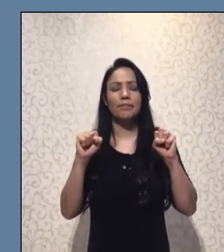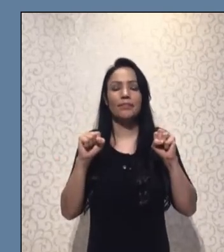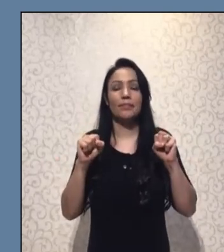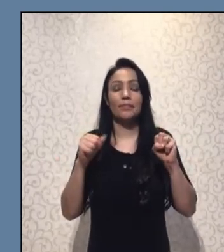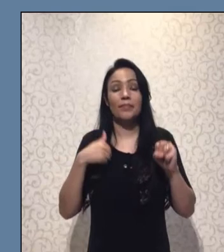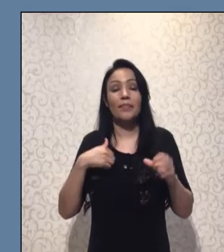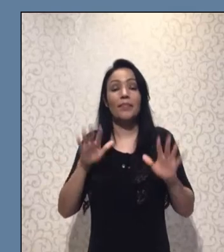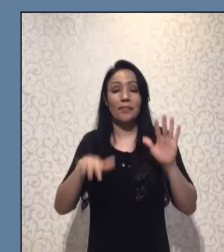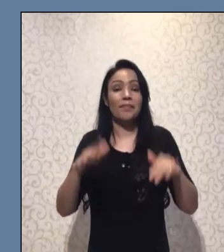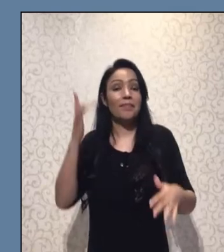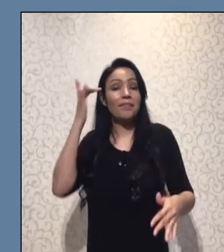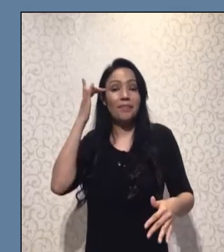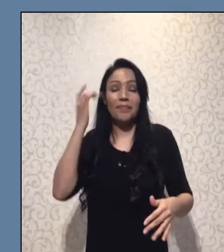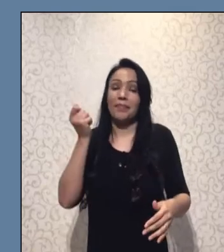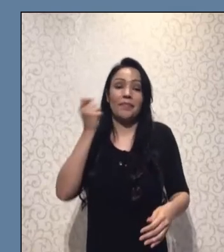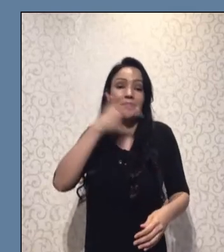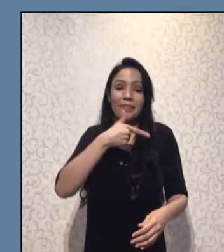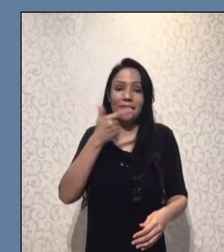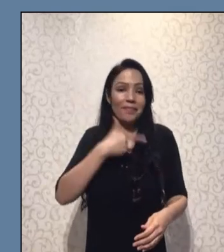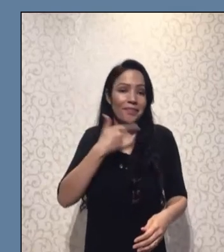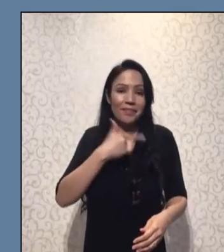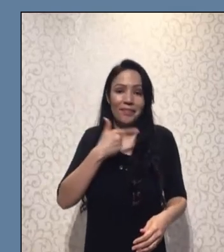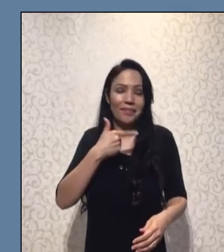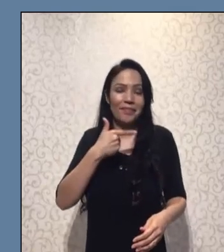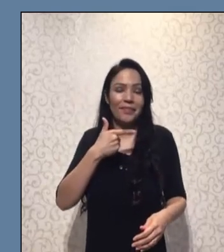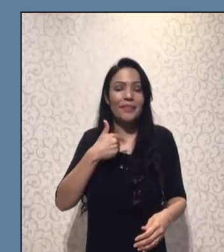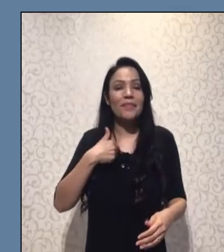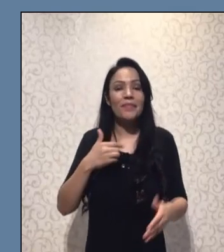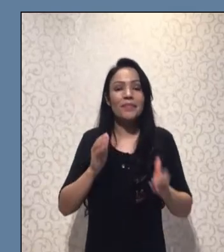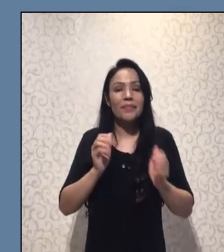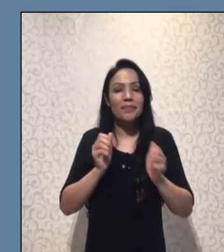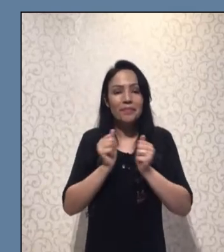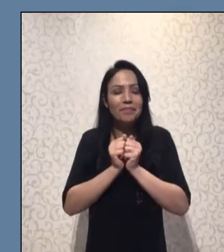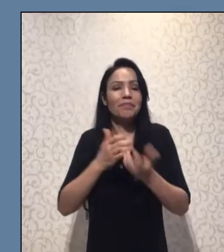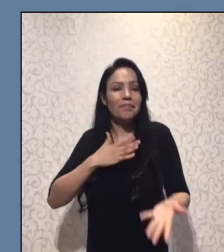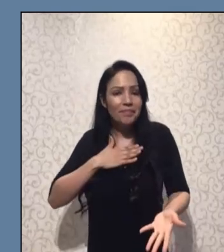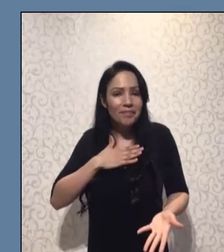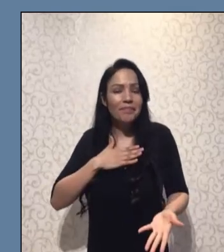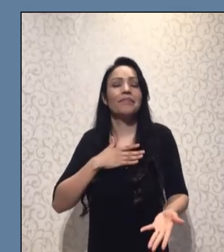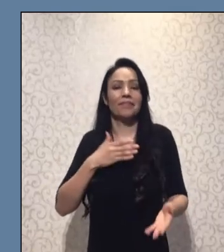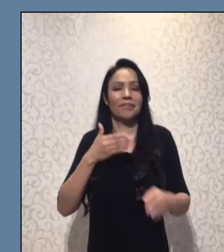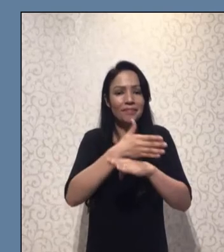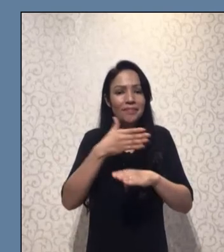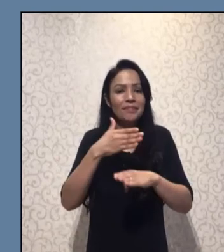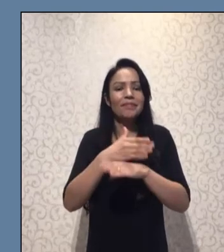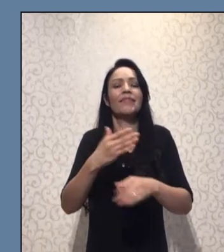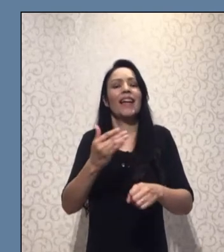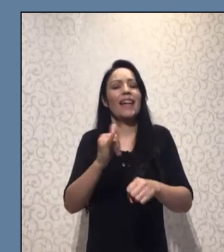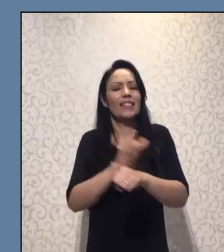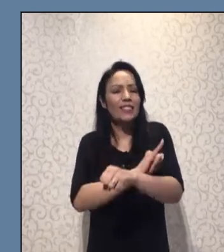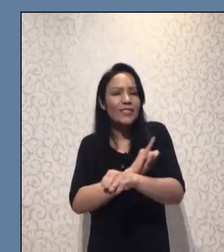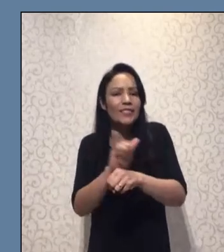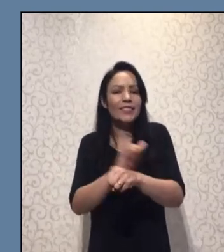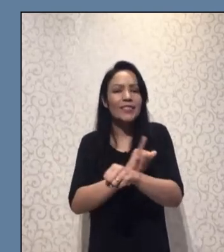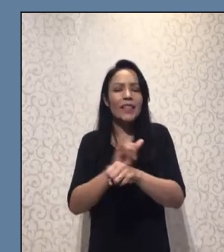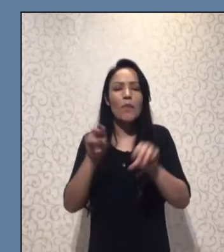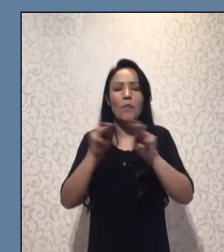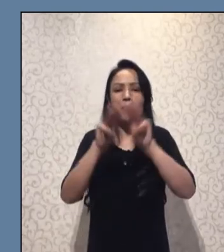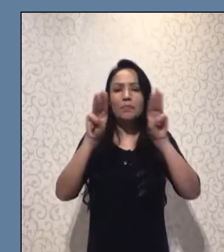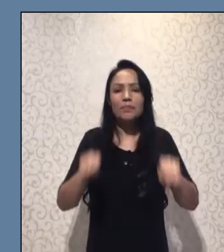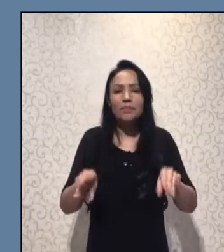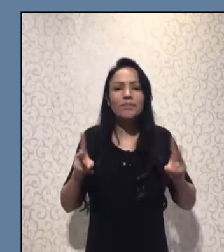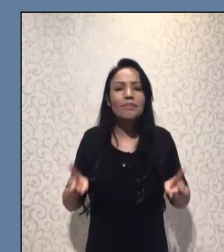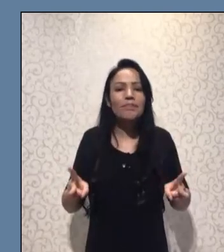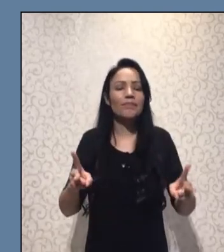muito de participar dessas estratégias para que o museu permaneça